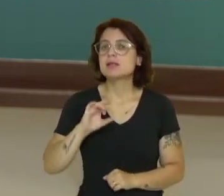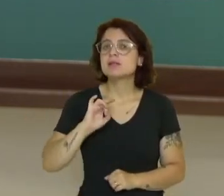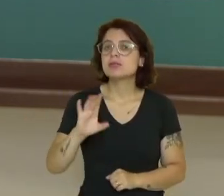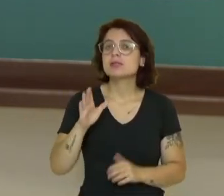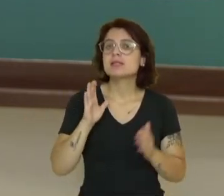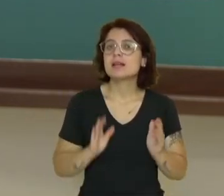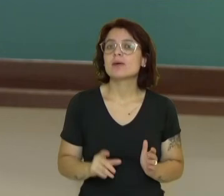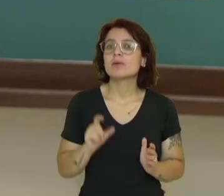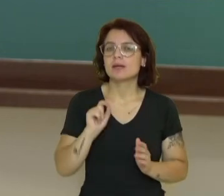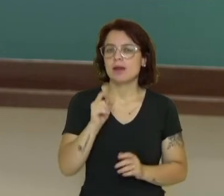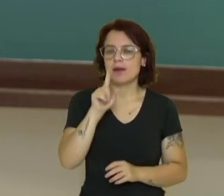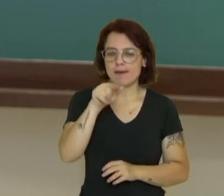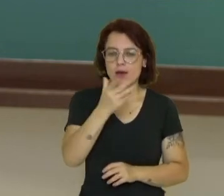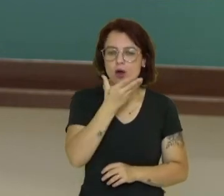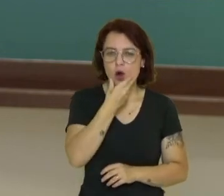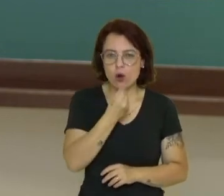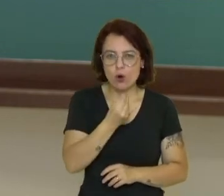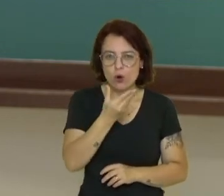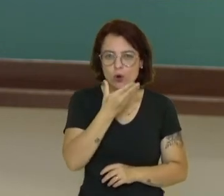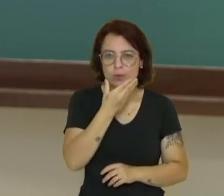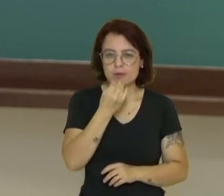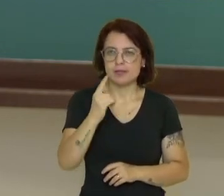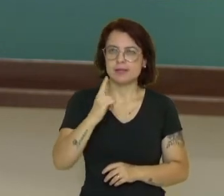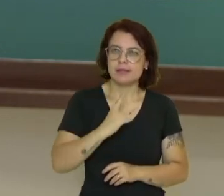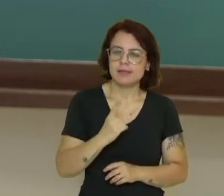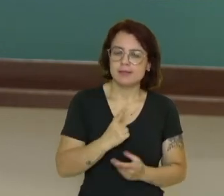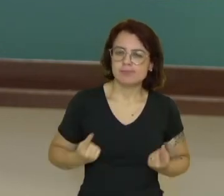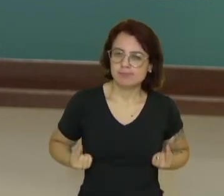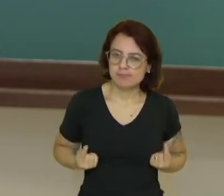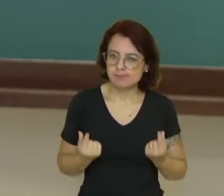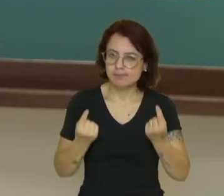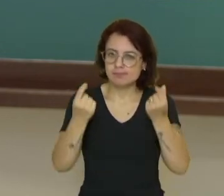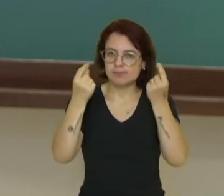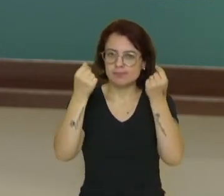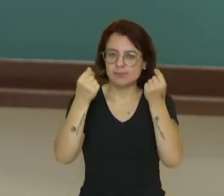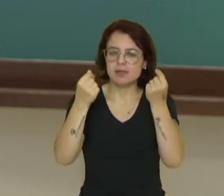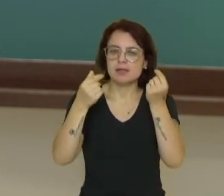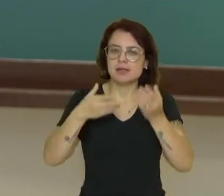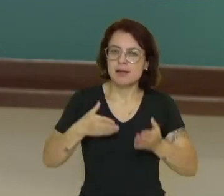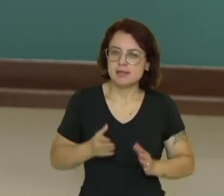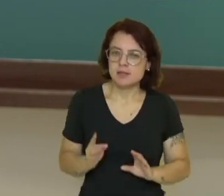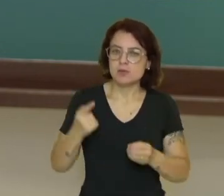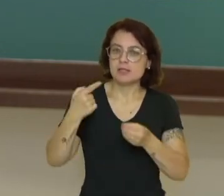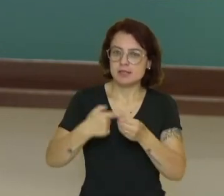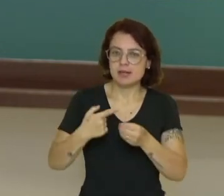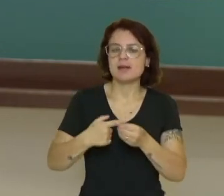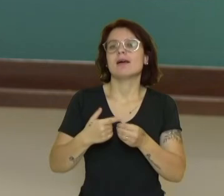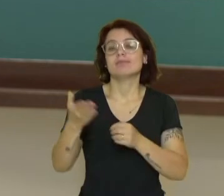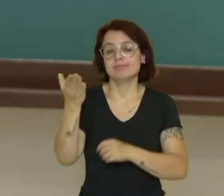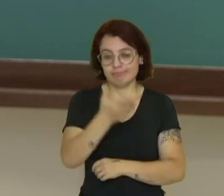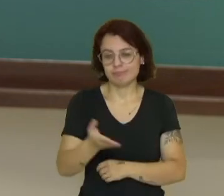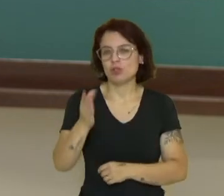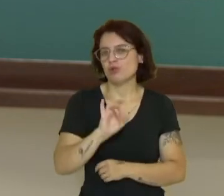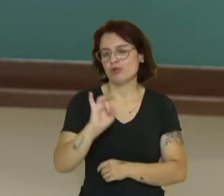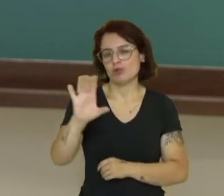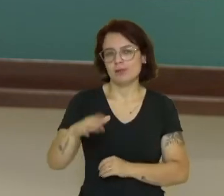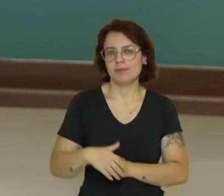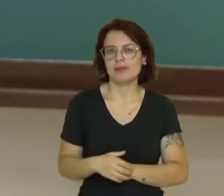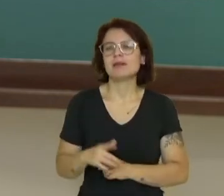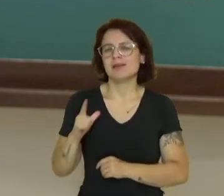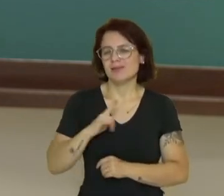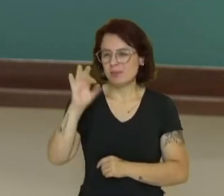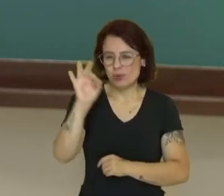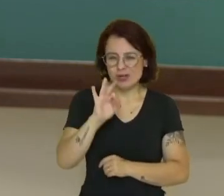cidadão era só aquele homem de posse, nascido e criado na cidade, aí sim. Então a